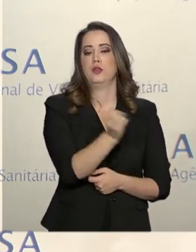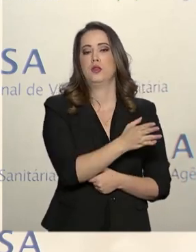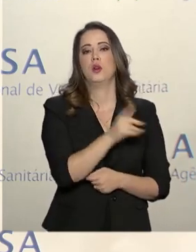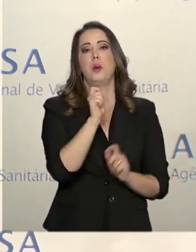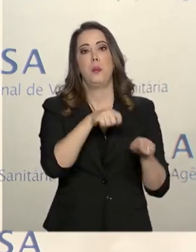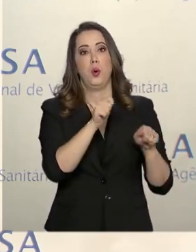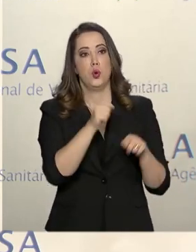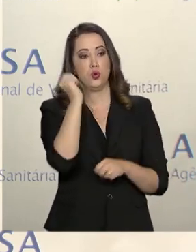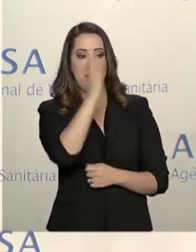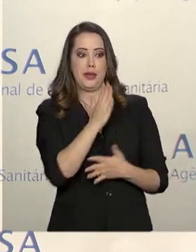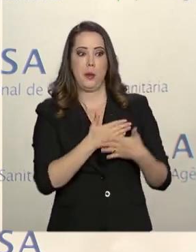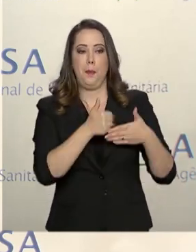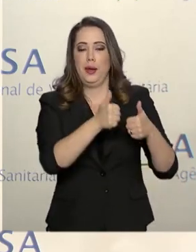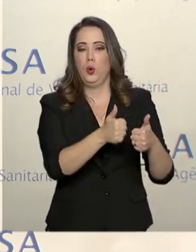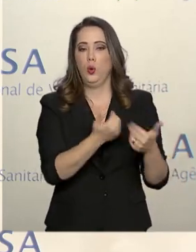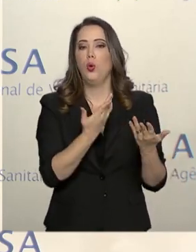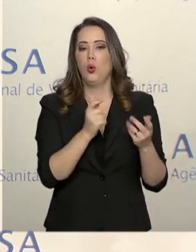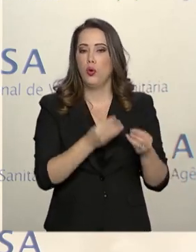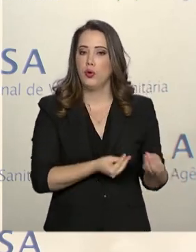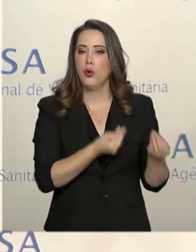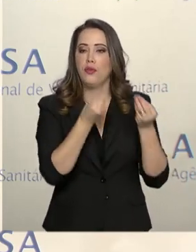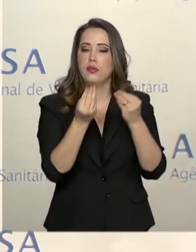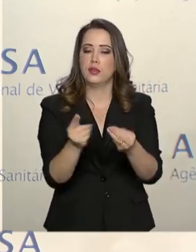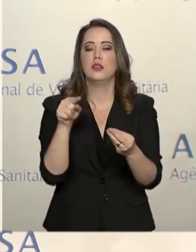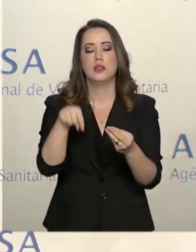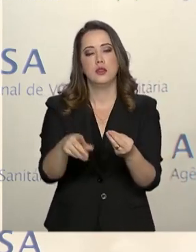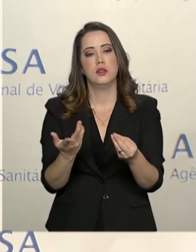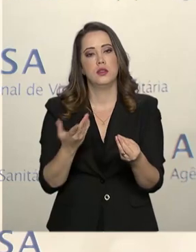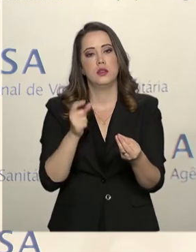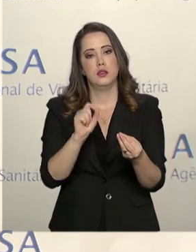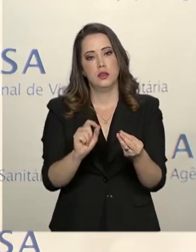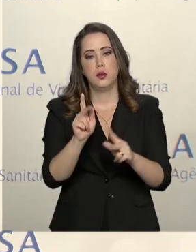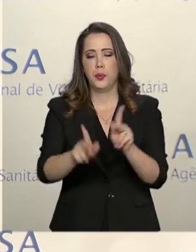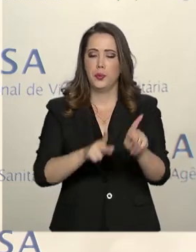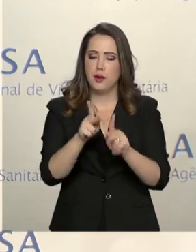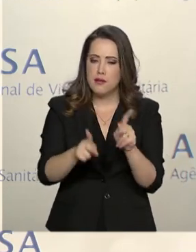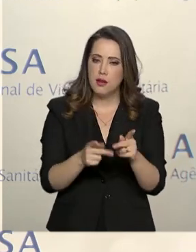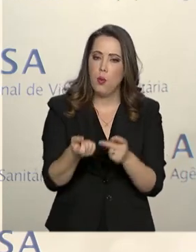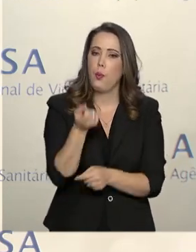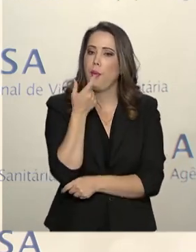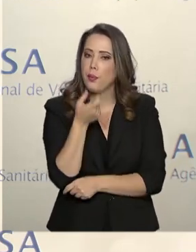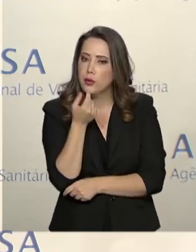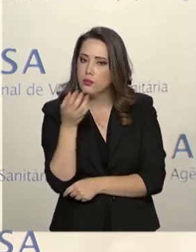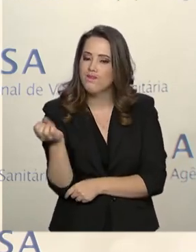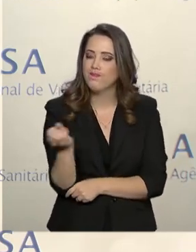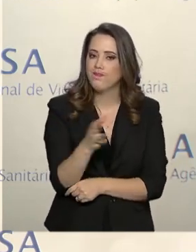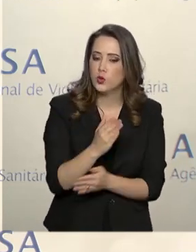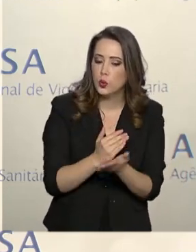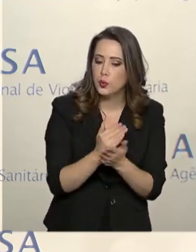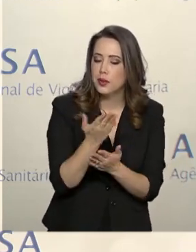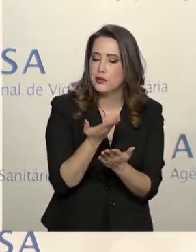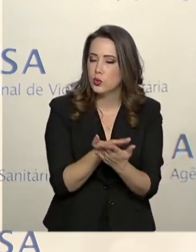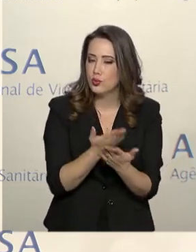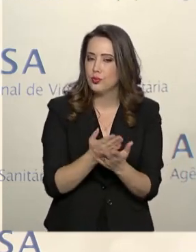competitiva e também fornece acesso da população a esses medicamentos na fase de estudo clínico.